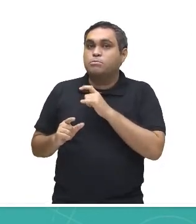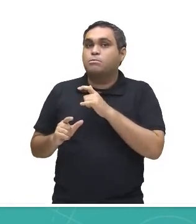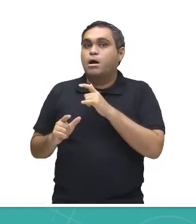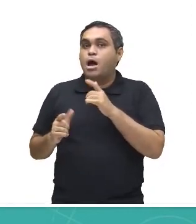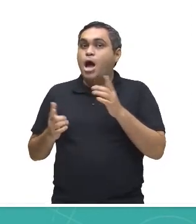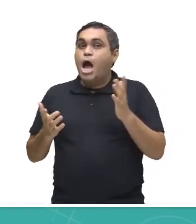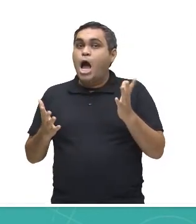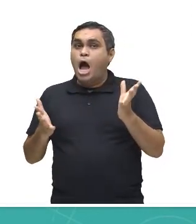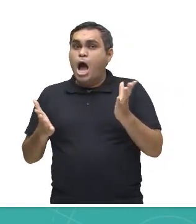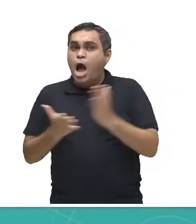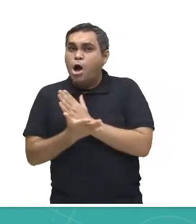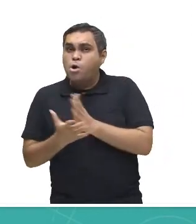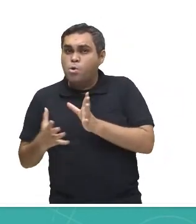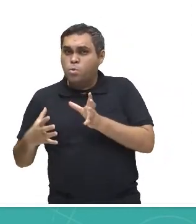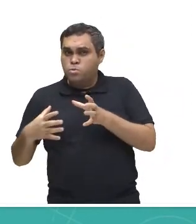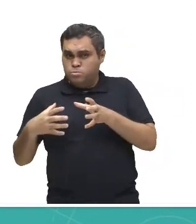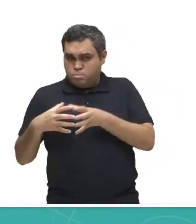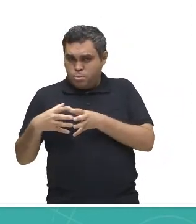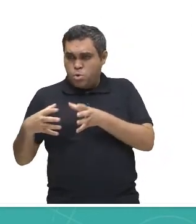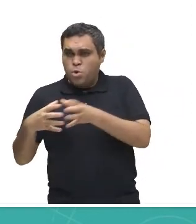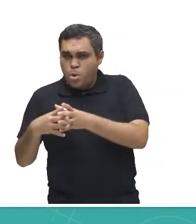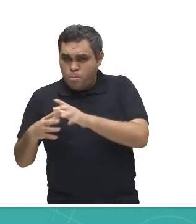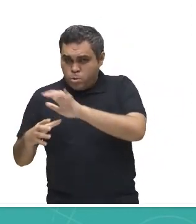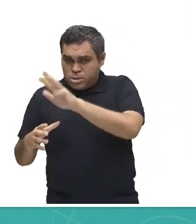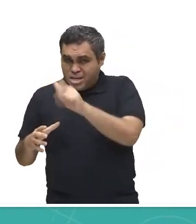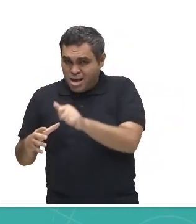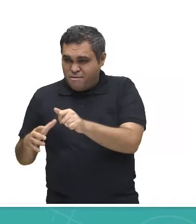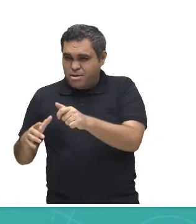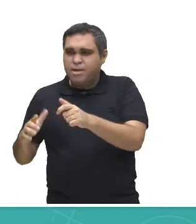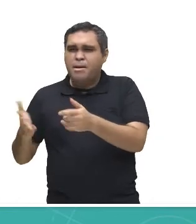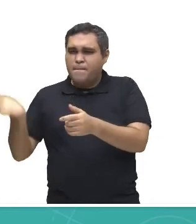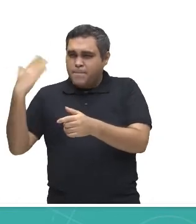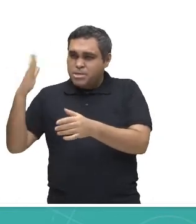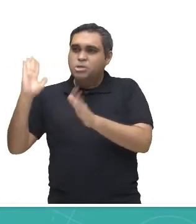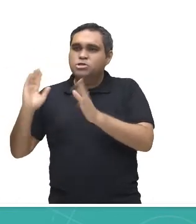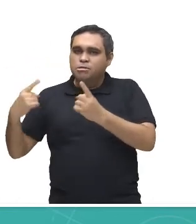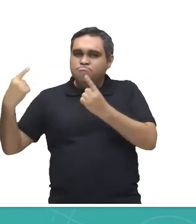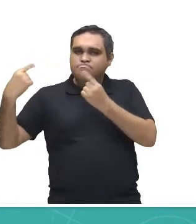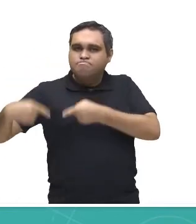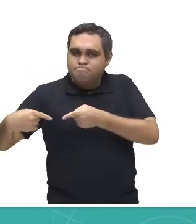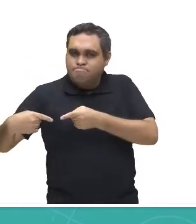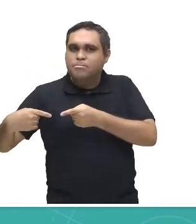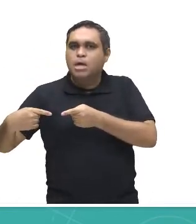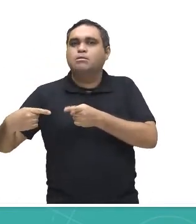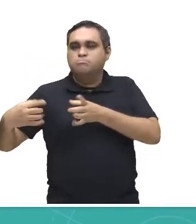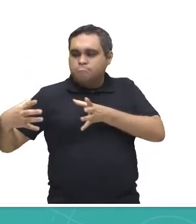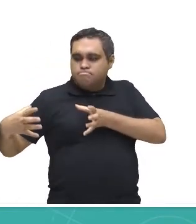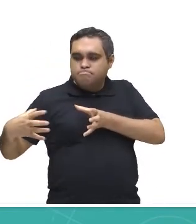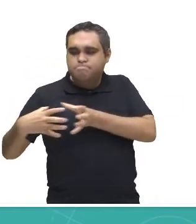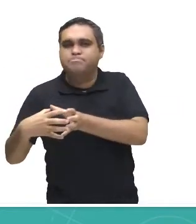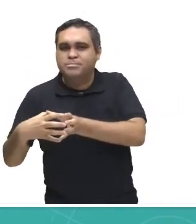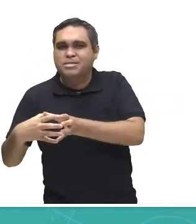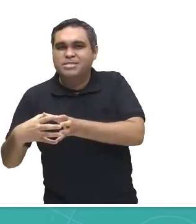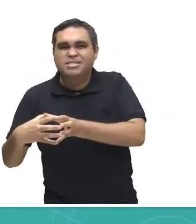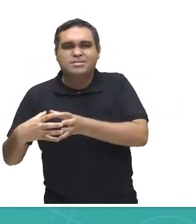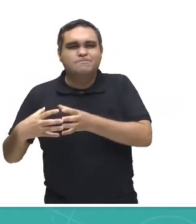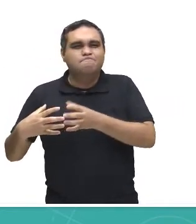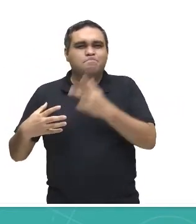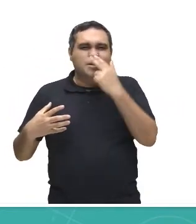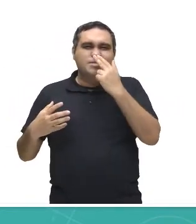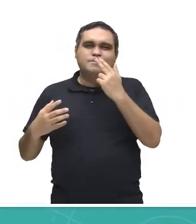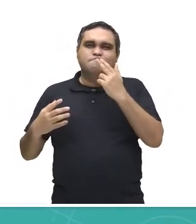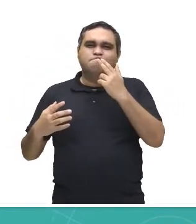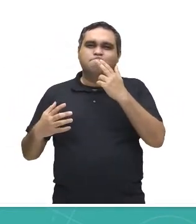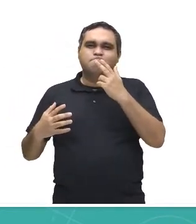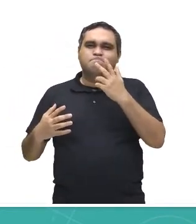que povos que historicamente eram inimigos. Isso vai acentuar os conflitos entre esses povos africanos. Então